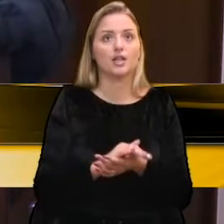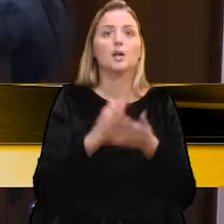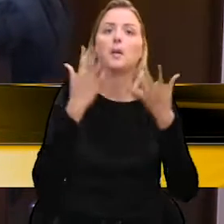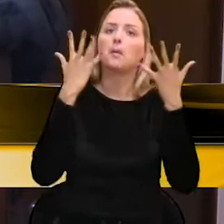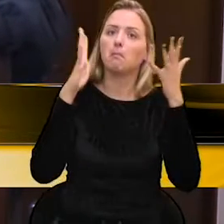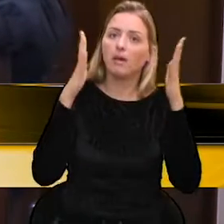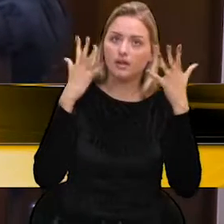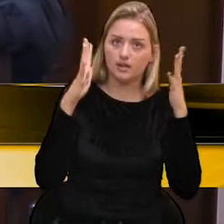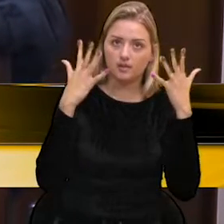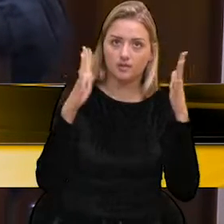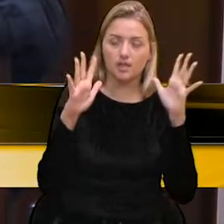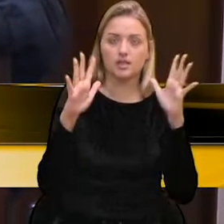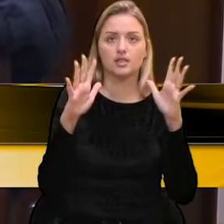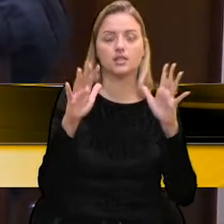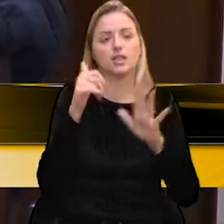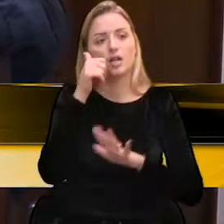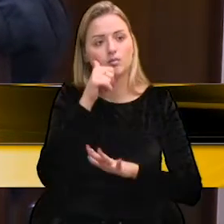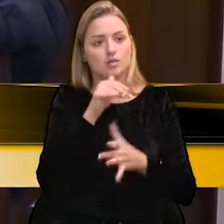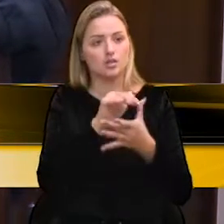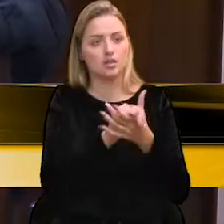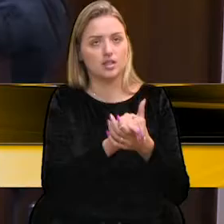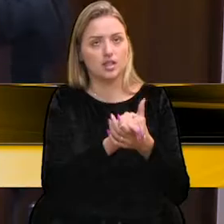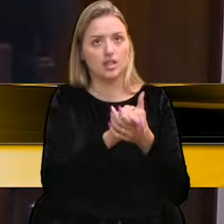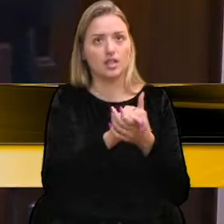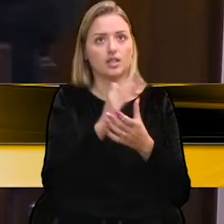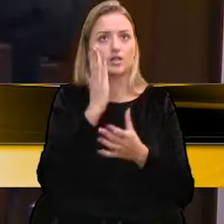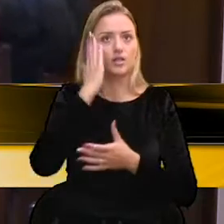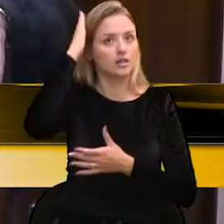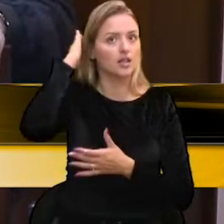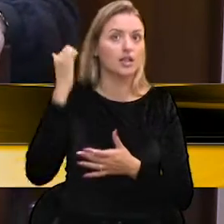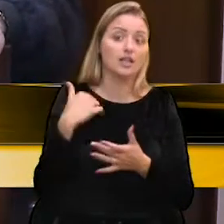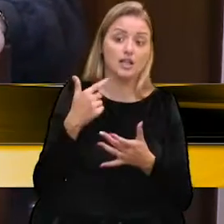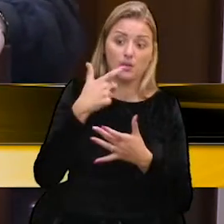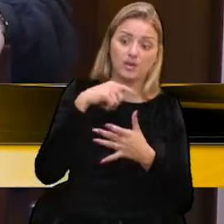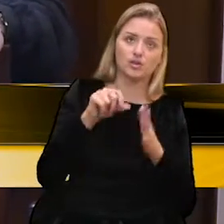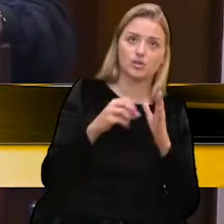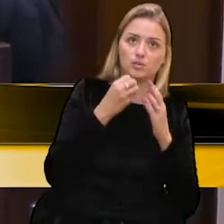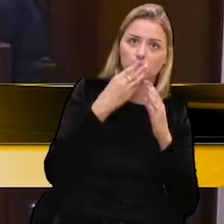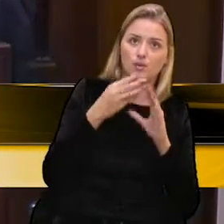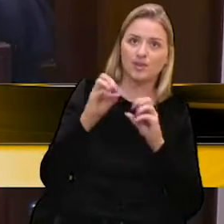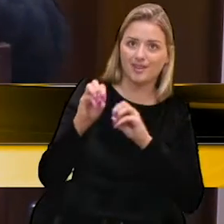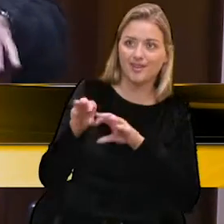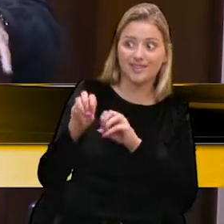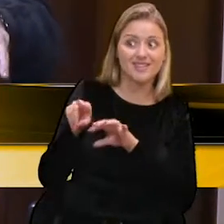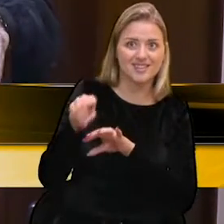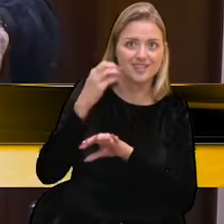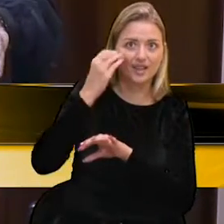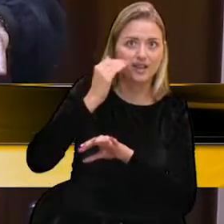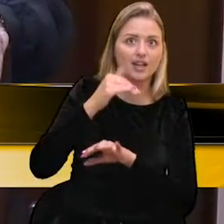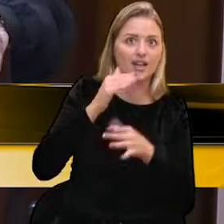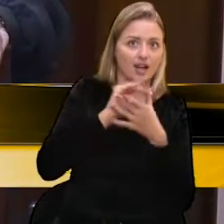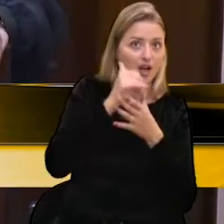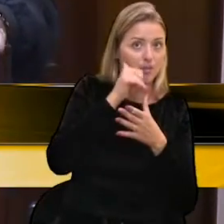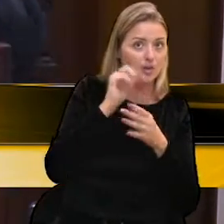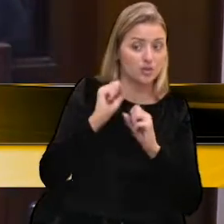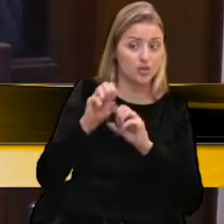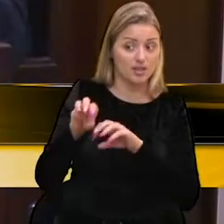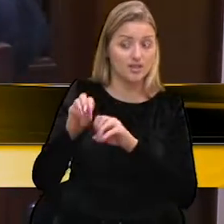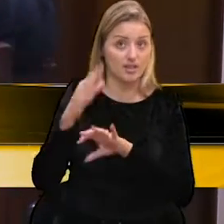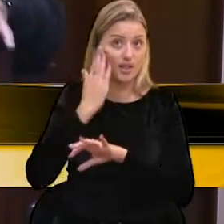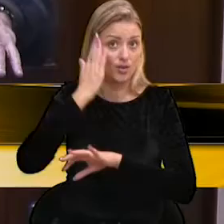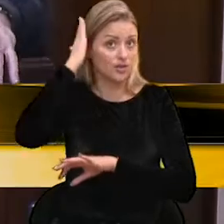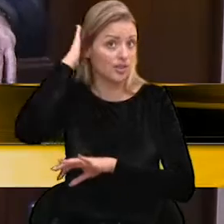parabéns à primeira-dama. E eu gostaria, então, que ela ensinasse mais o seu marido permite a parte esse diálogo.